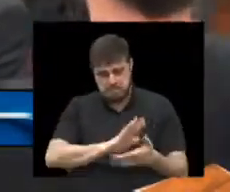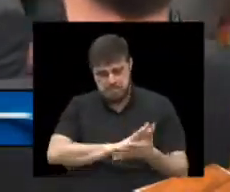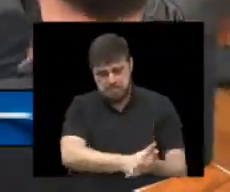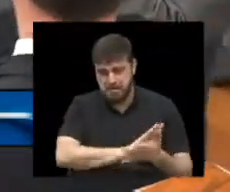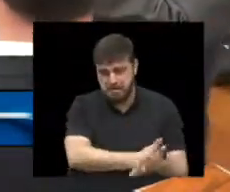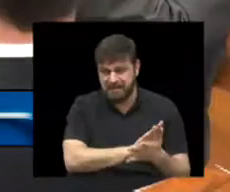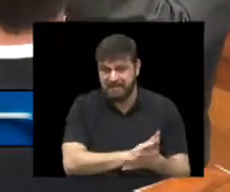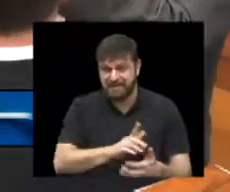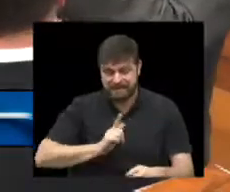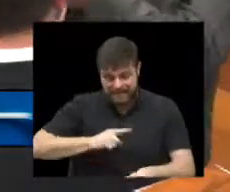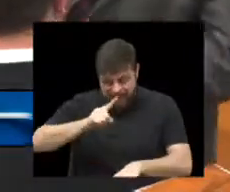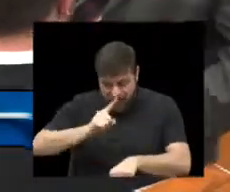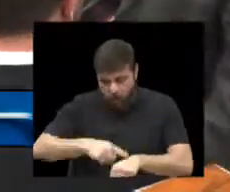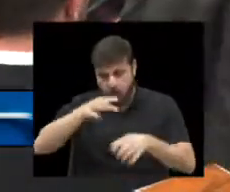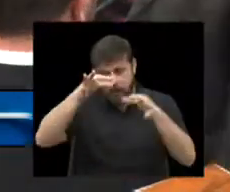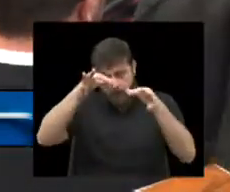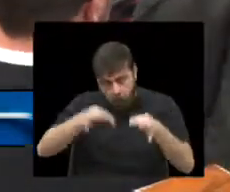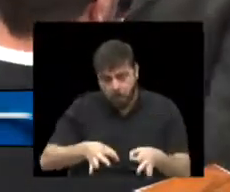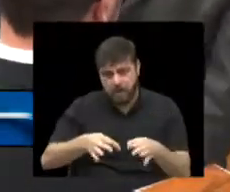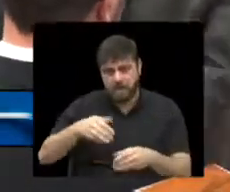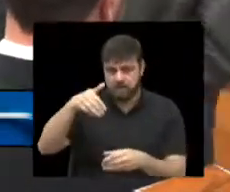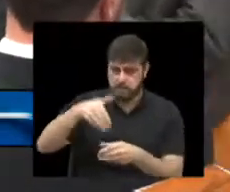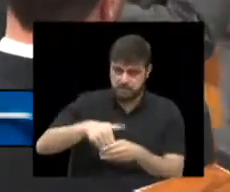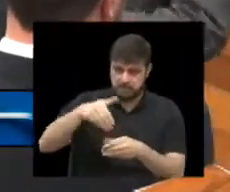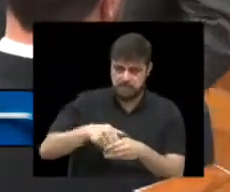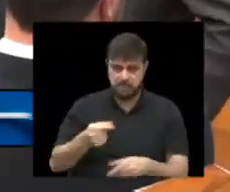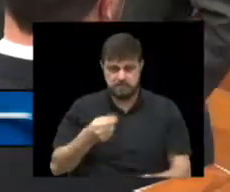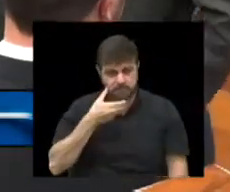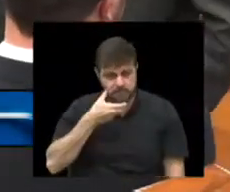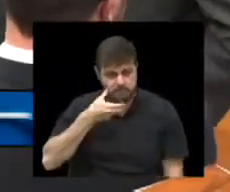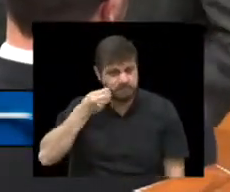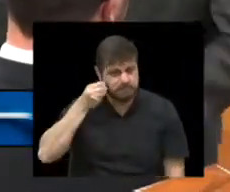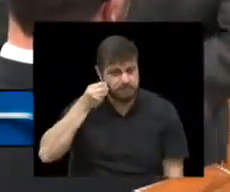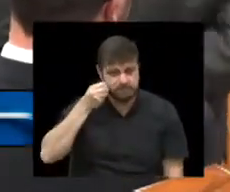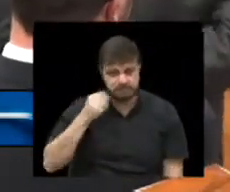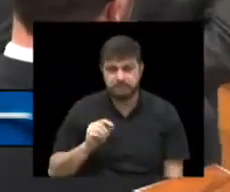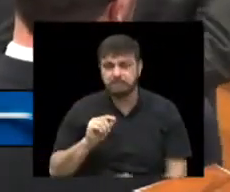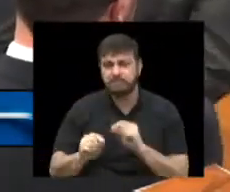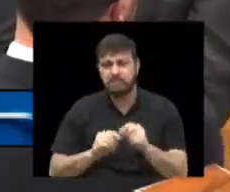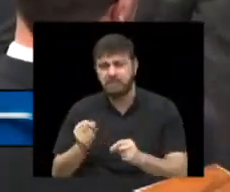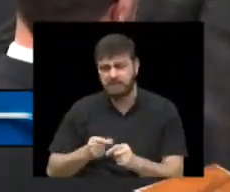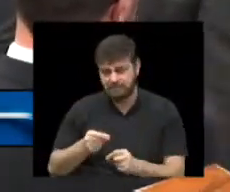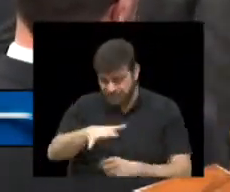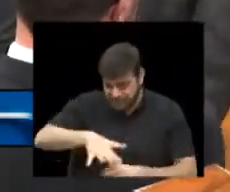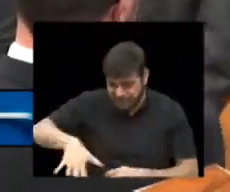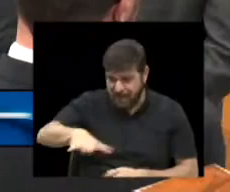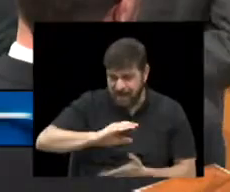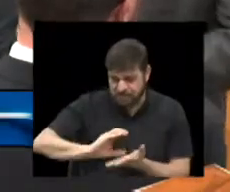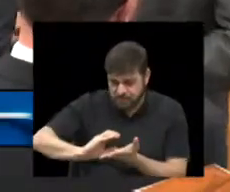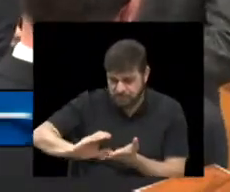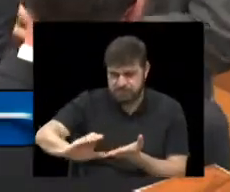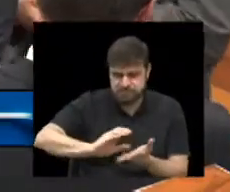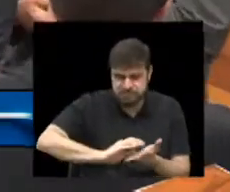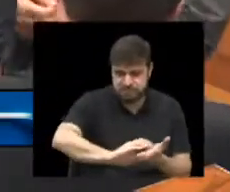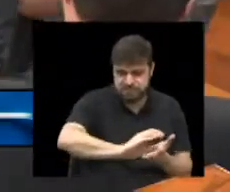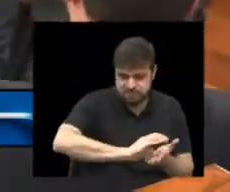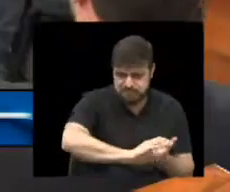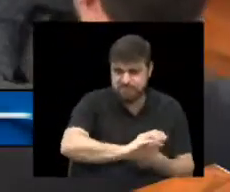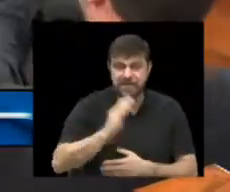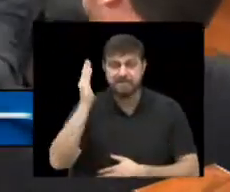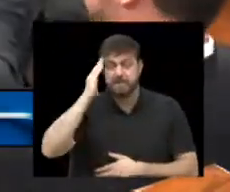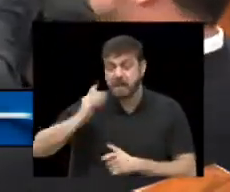o momento exato, que é a hora de votarmos o orçamento, aquilo que vai se gastar o ano que vem, que é onde nós vamos estar